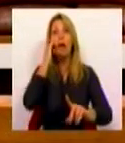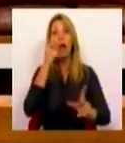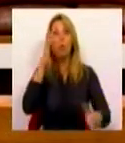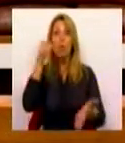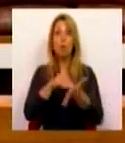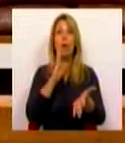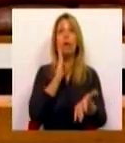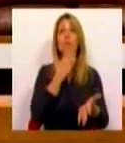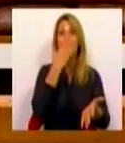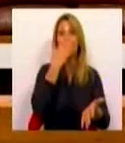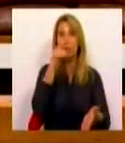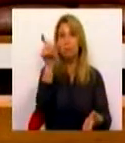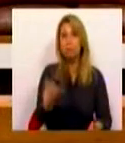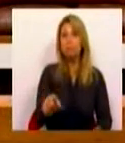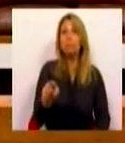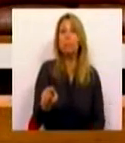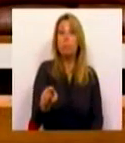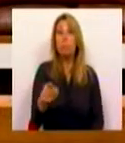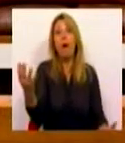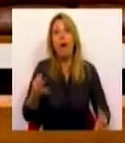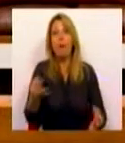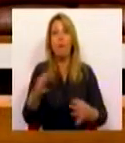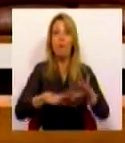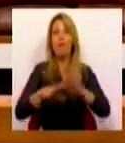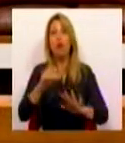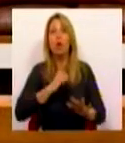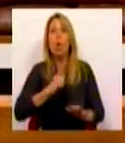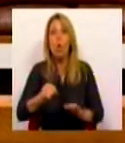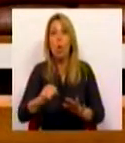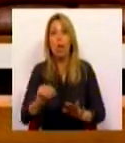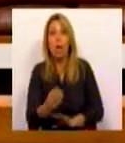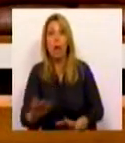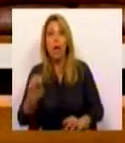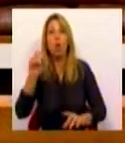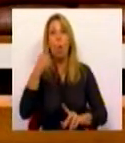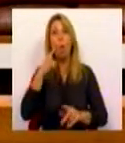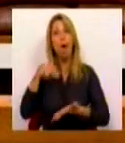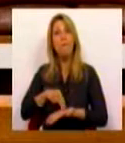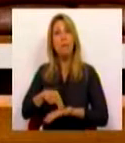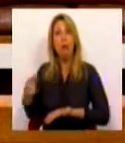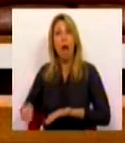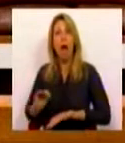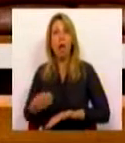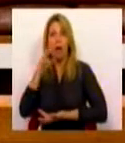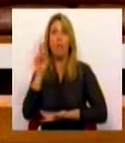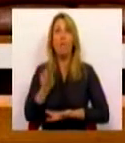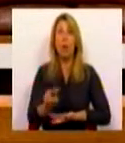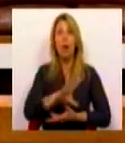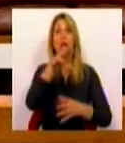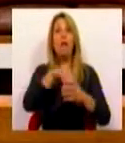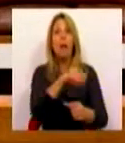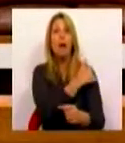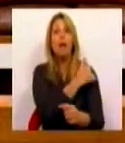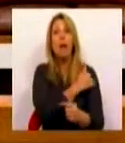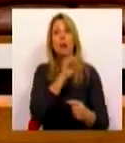o agente praticar o facto contra o menor, na presença do menor, no domicílio comum ou no domicílio da